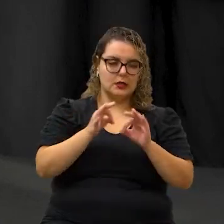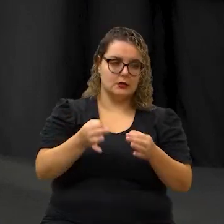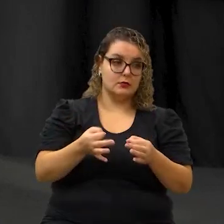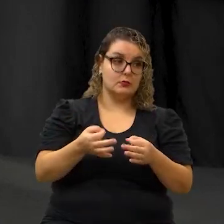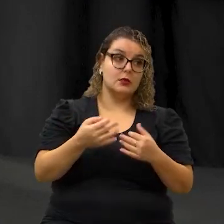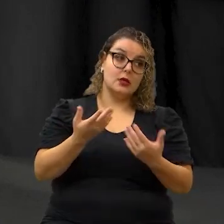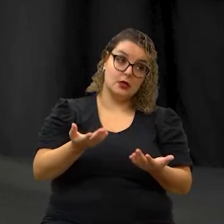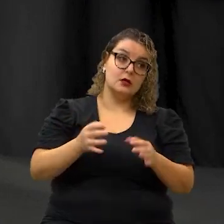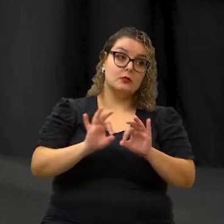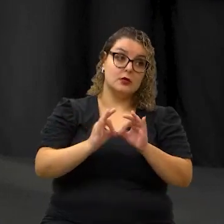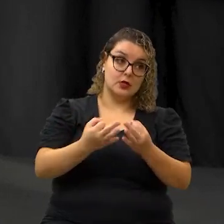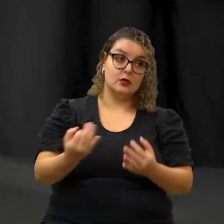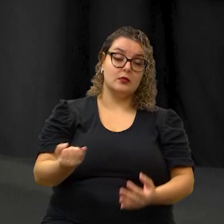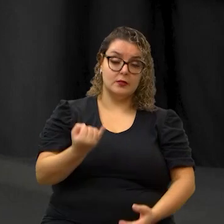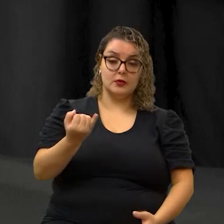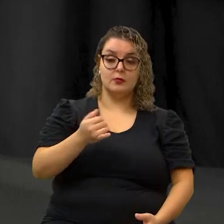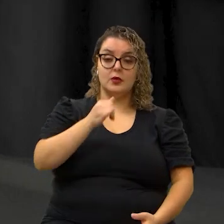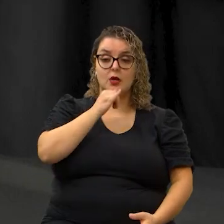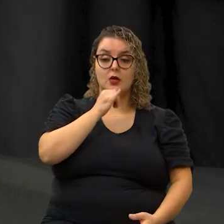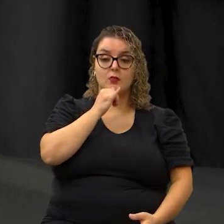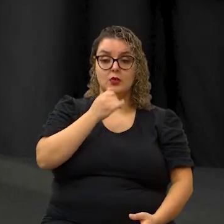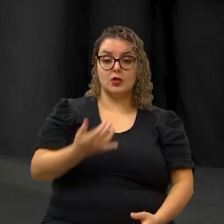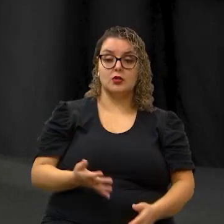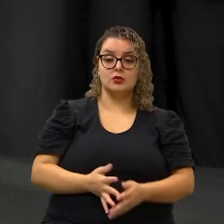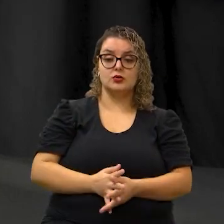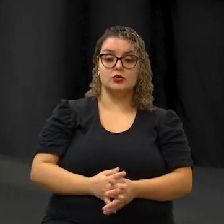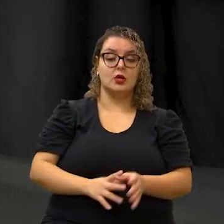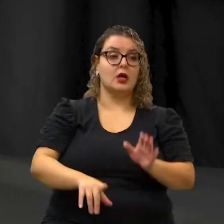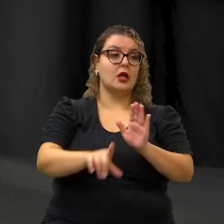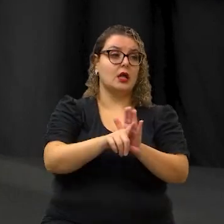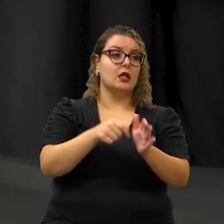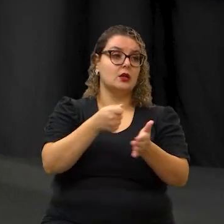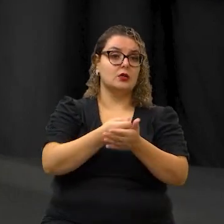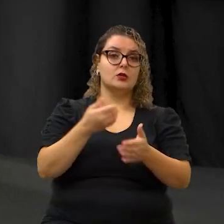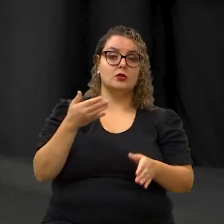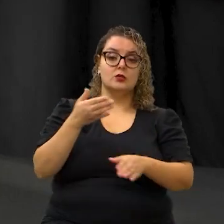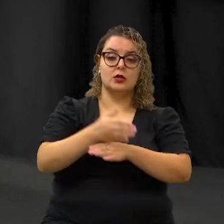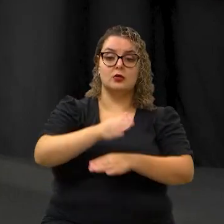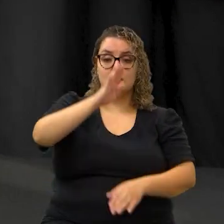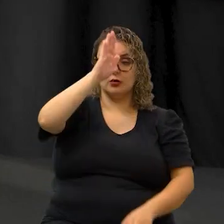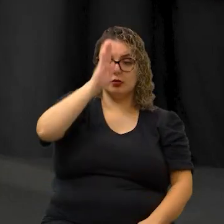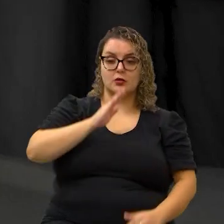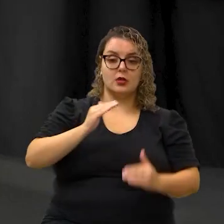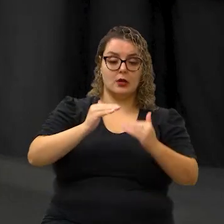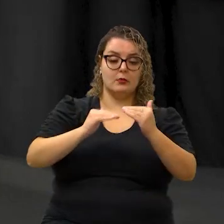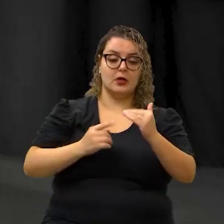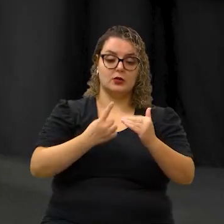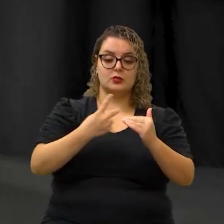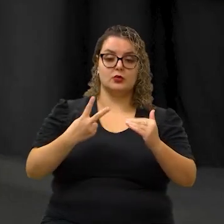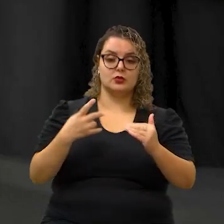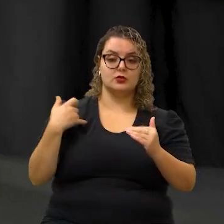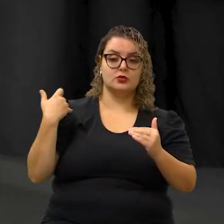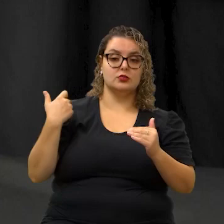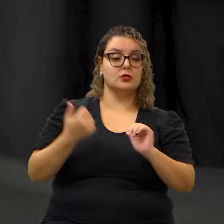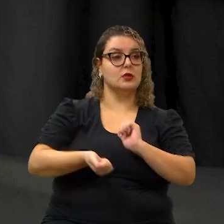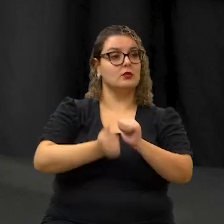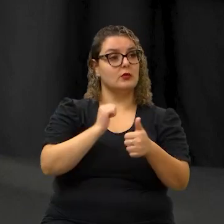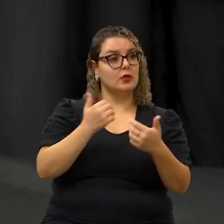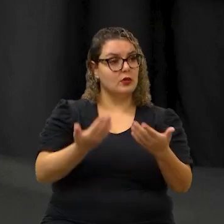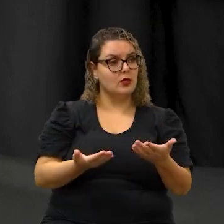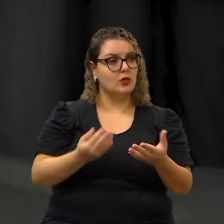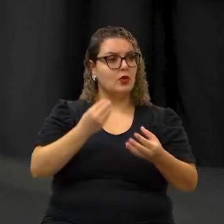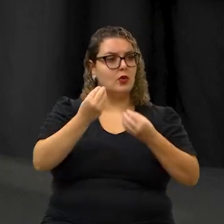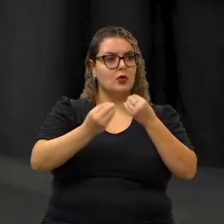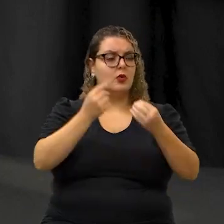falam, parece simples, mas que para as famílias pode ser muito importante. Por exemplo, a lei que garante o acesso gratuito a menores de 12 anos em